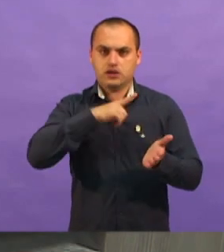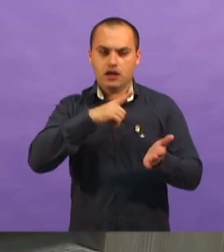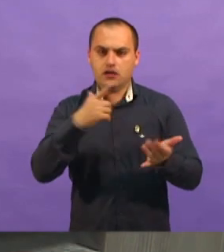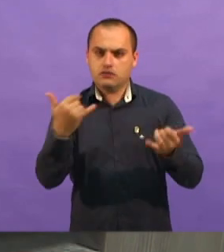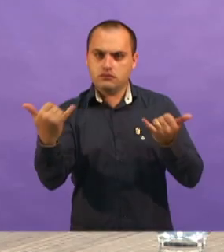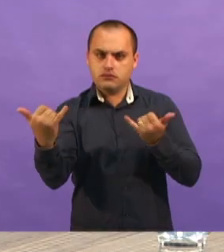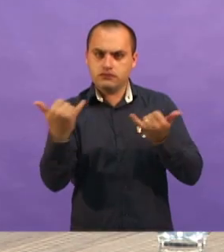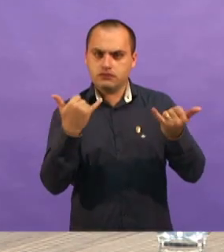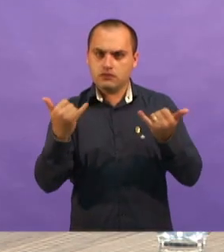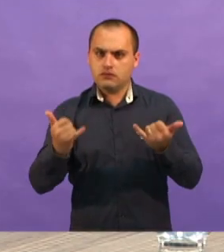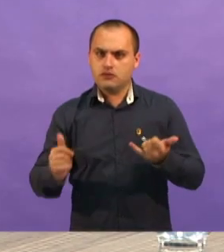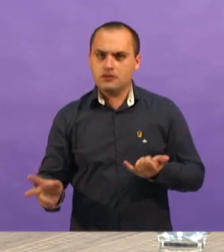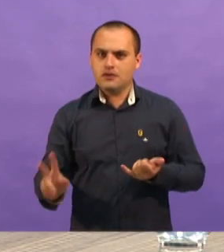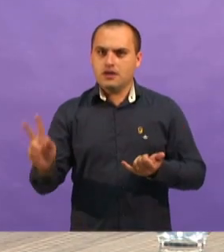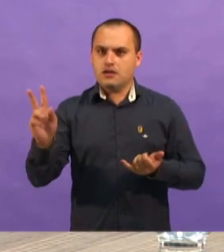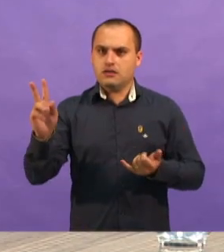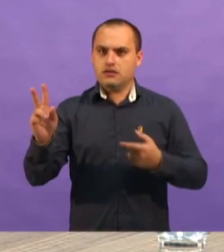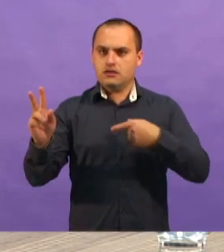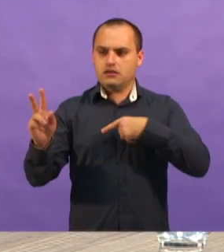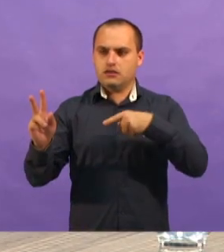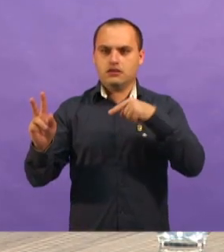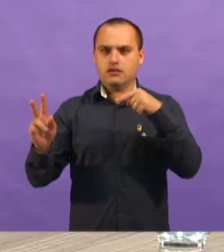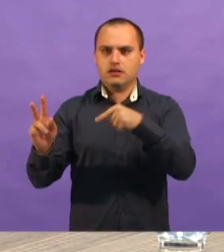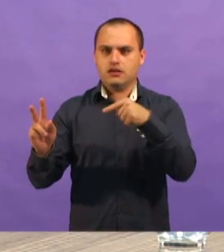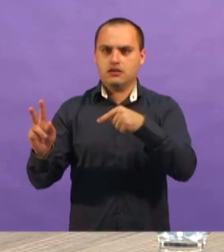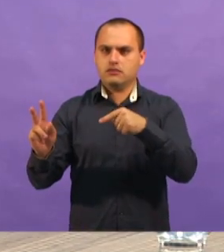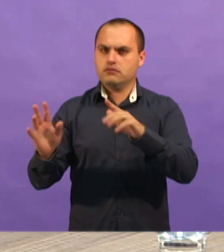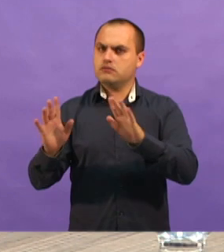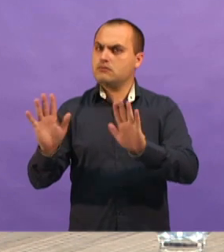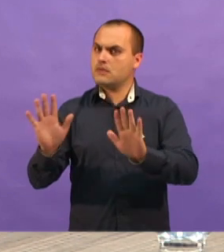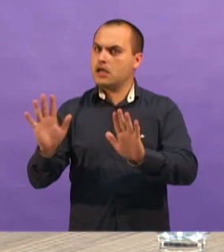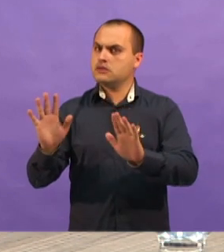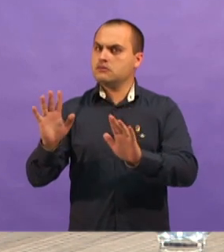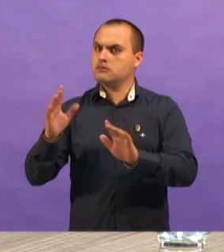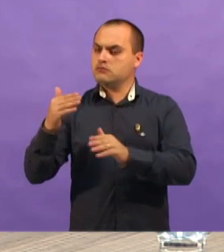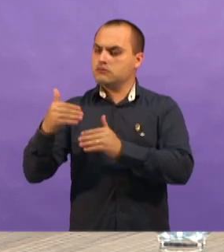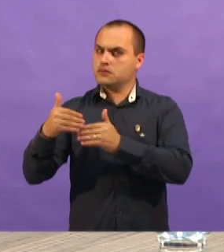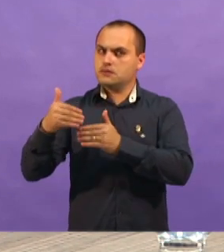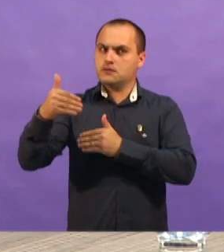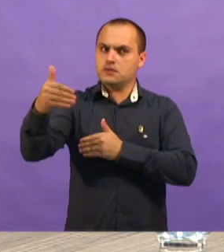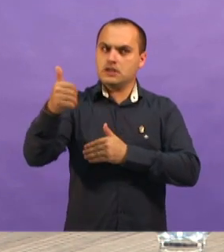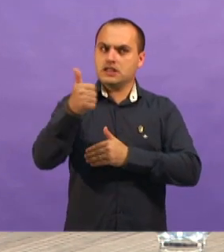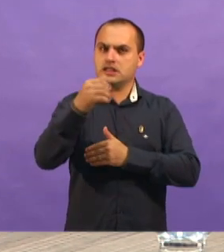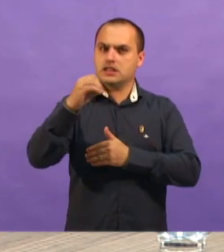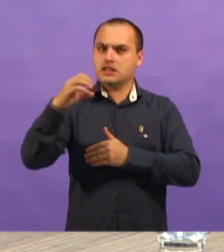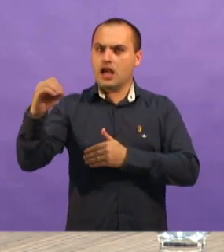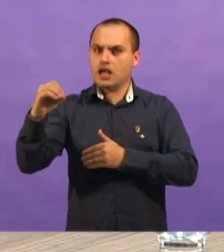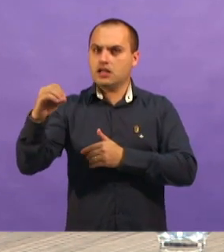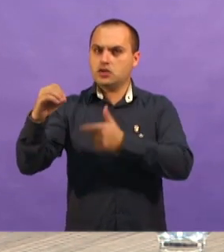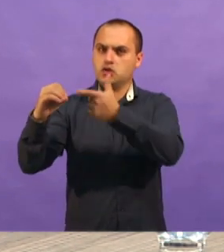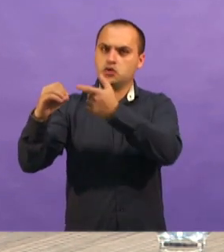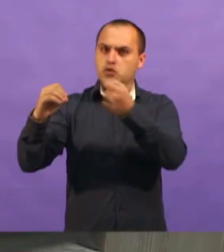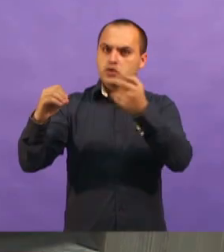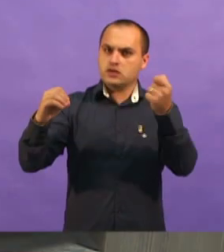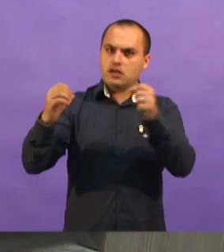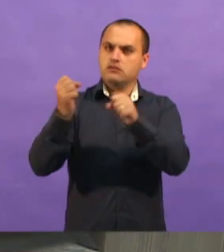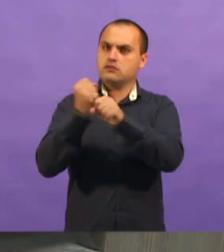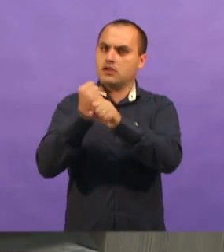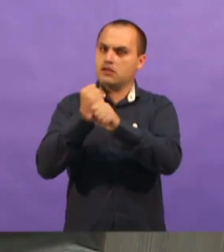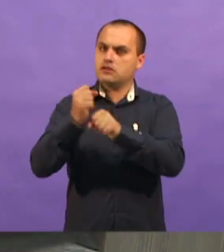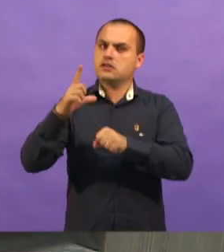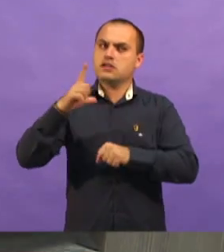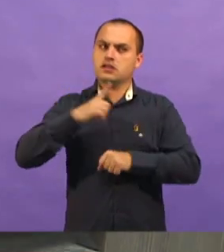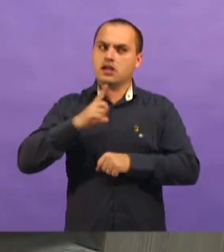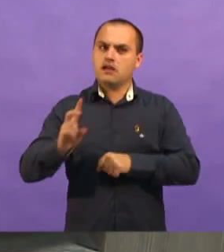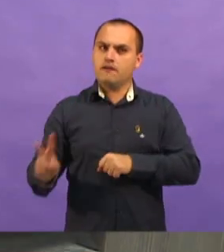porém, futuramente, daqui a 100, 200, 300 anos, ela terá um valor histórico imensurável por